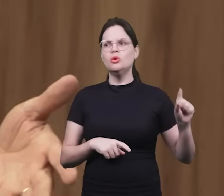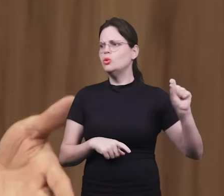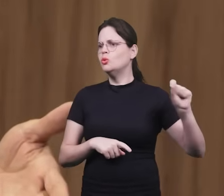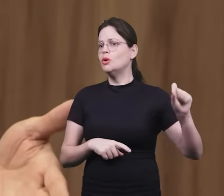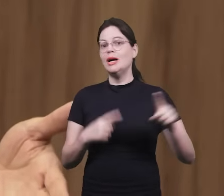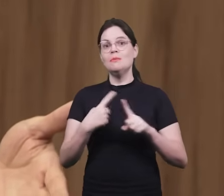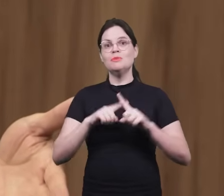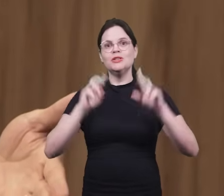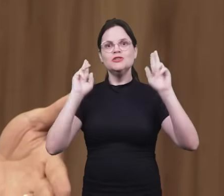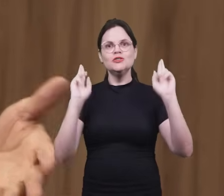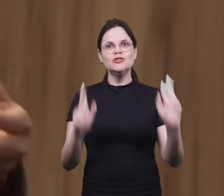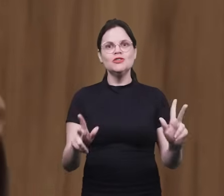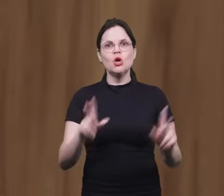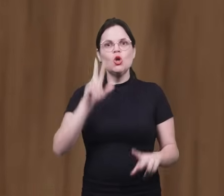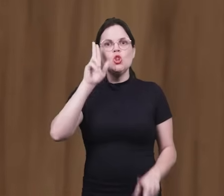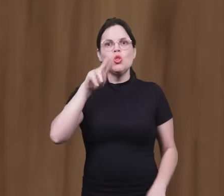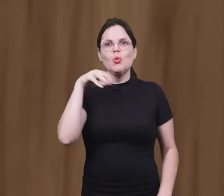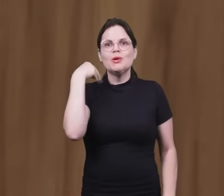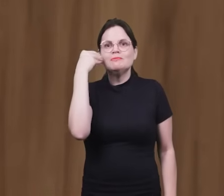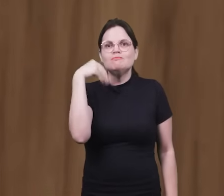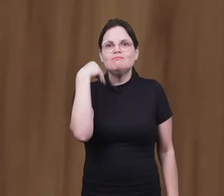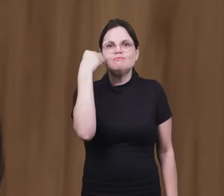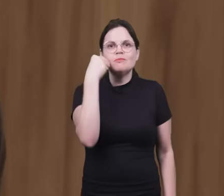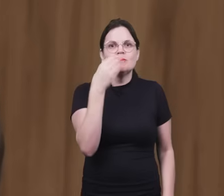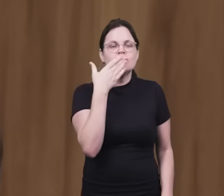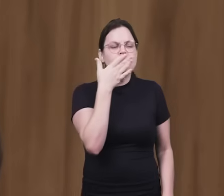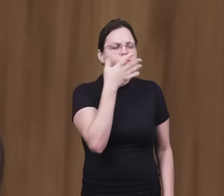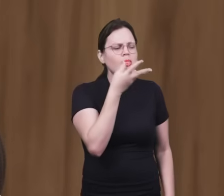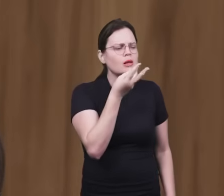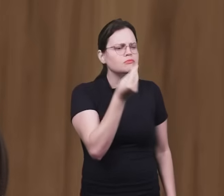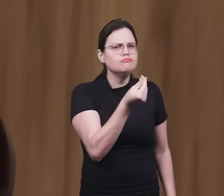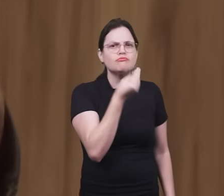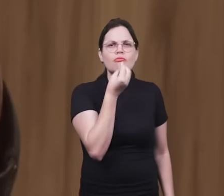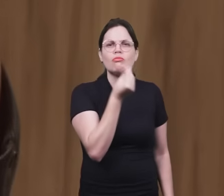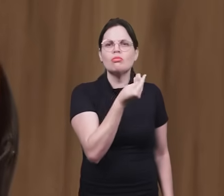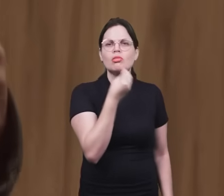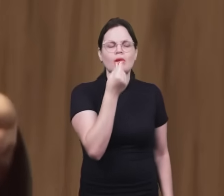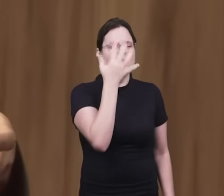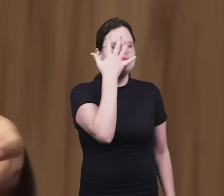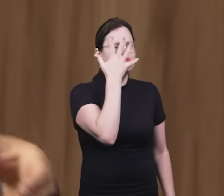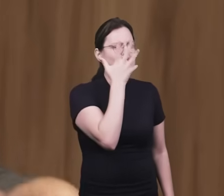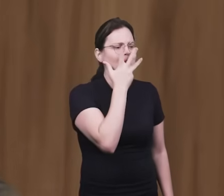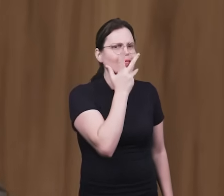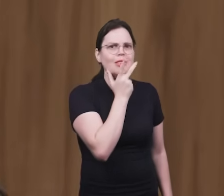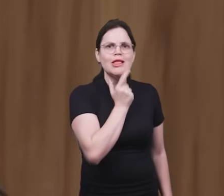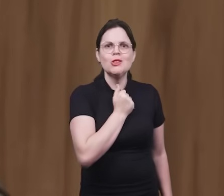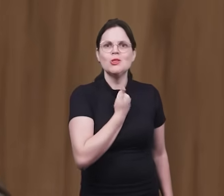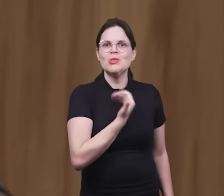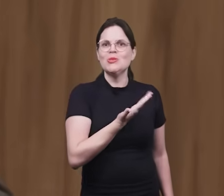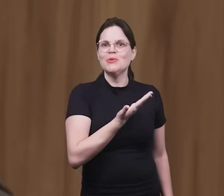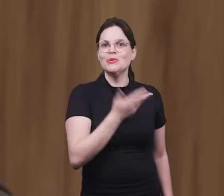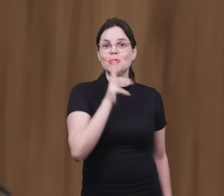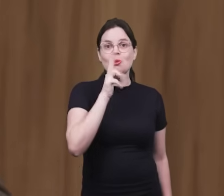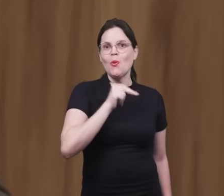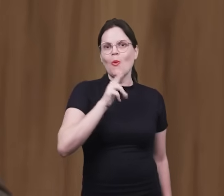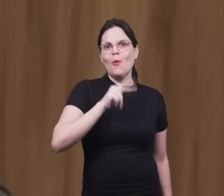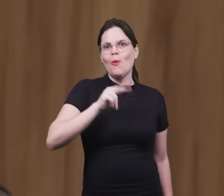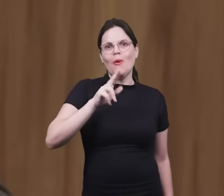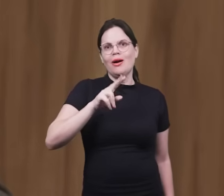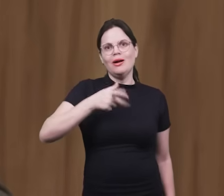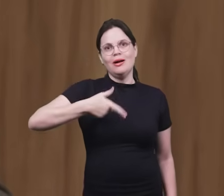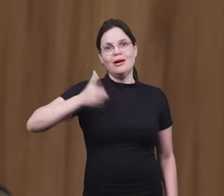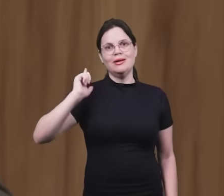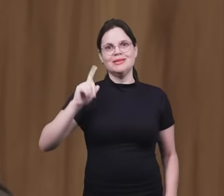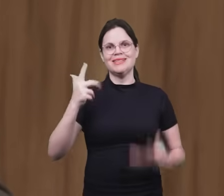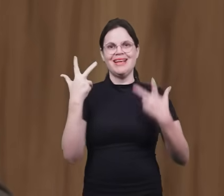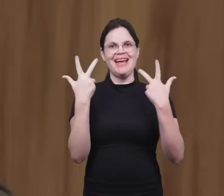algo diferente para eles. Eles nunca tinham experimentado aquele sabor, aquela beleza. Ou seja, quando nós